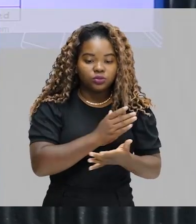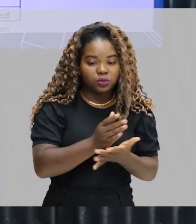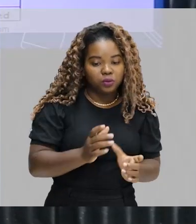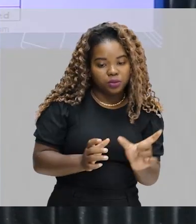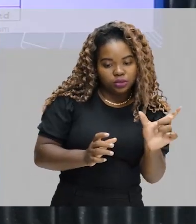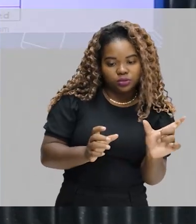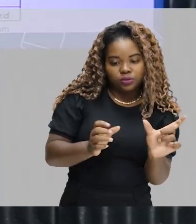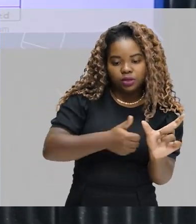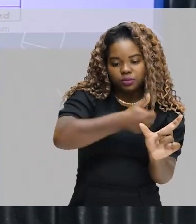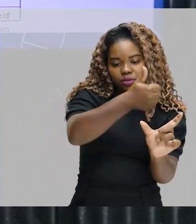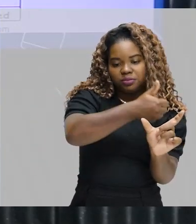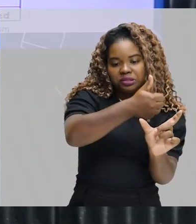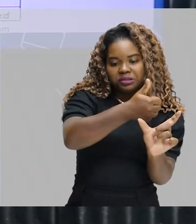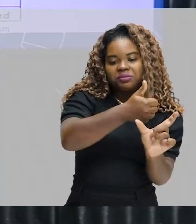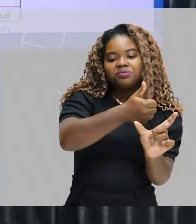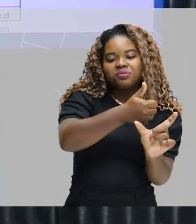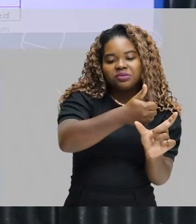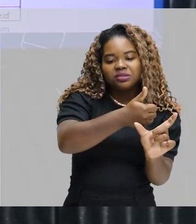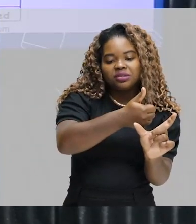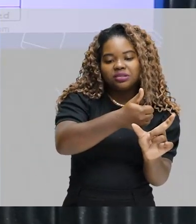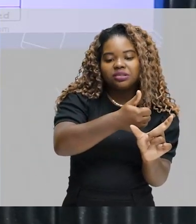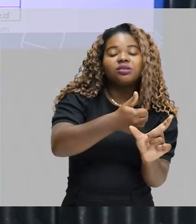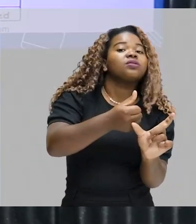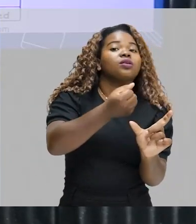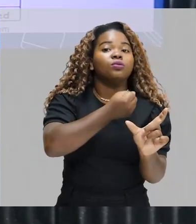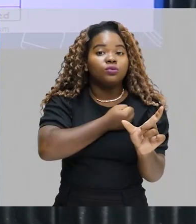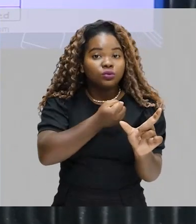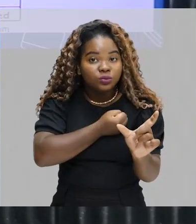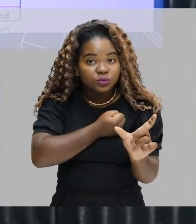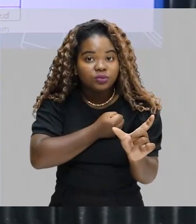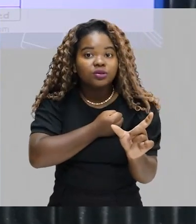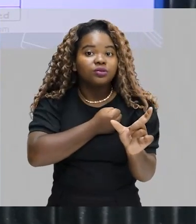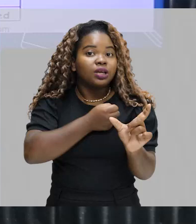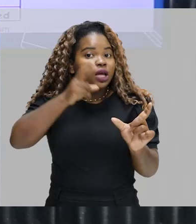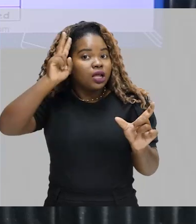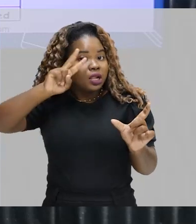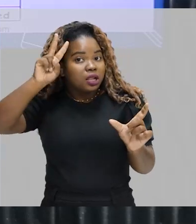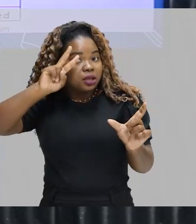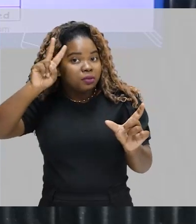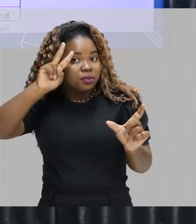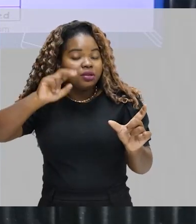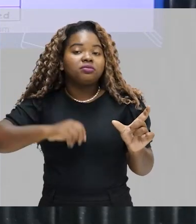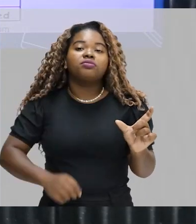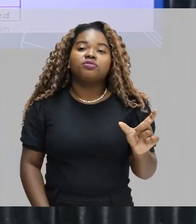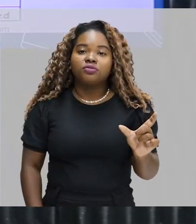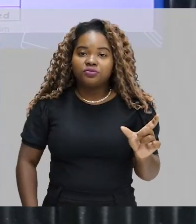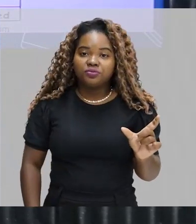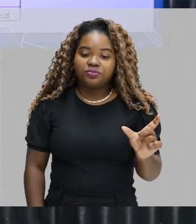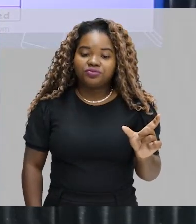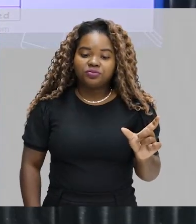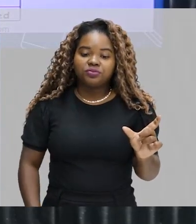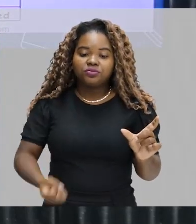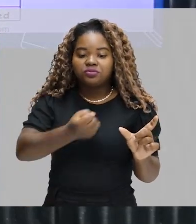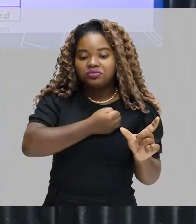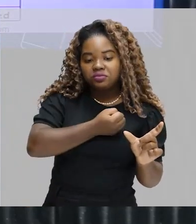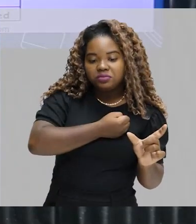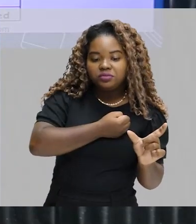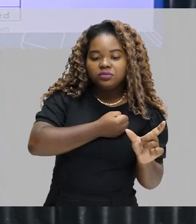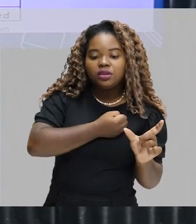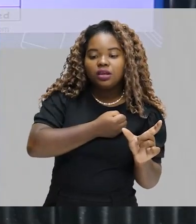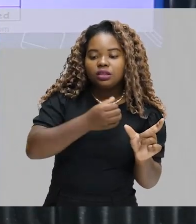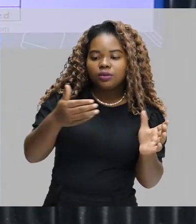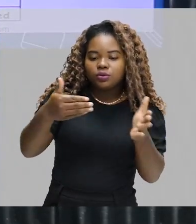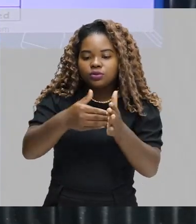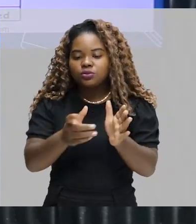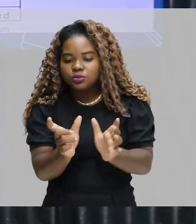da palavra, que faz referência à unidade, tá? Relembrando a semelhança com os números individuais ou unitários. E